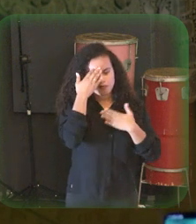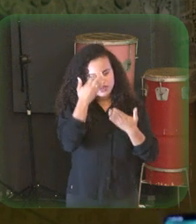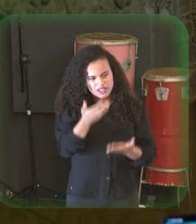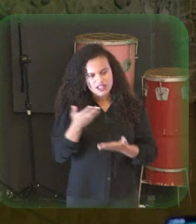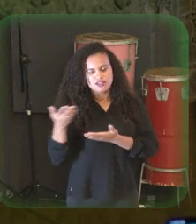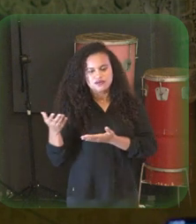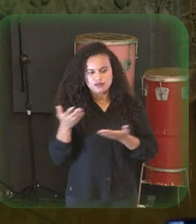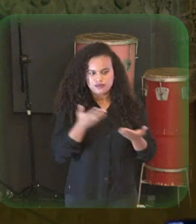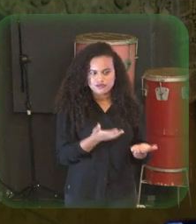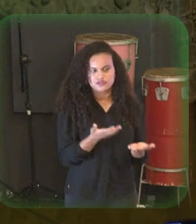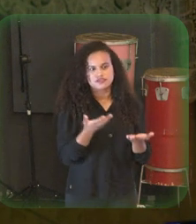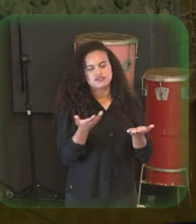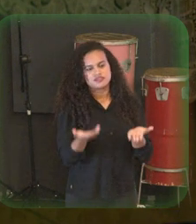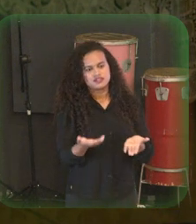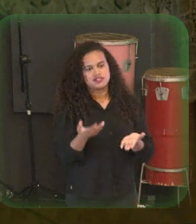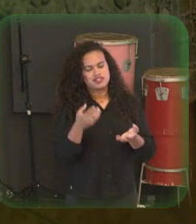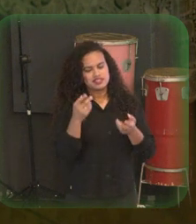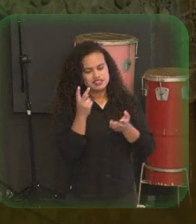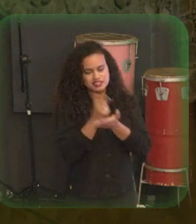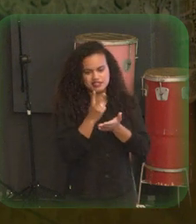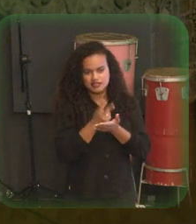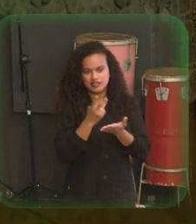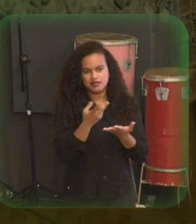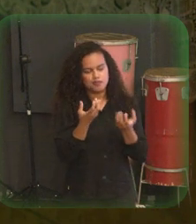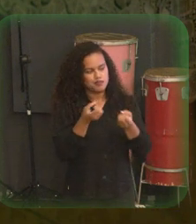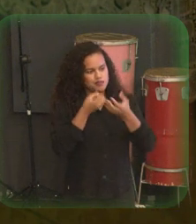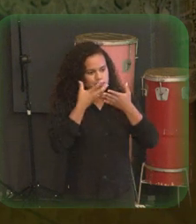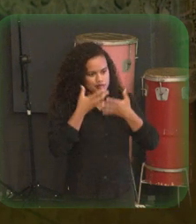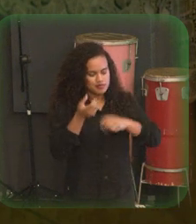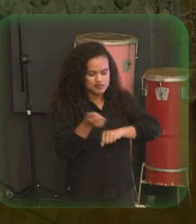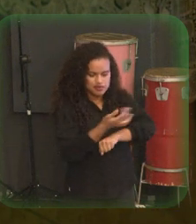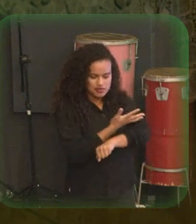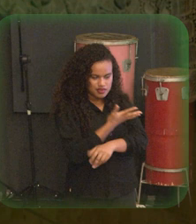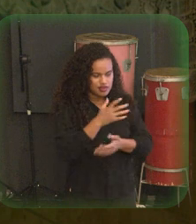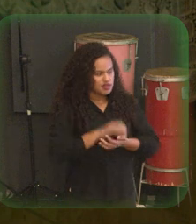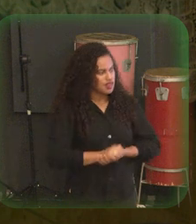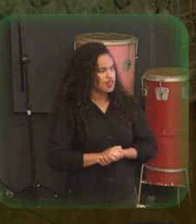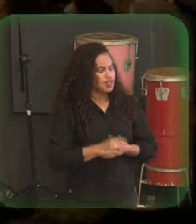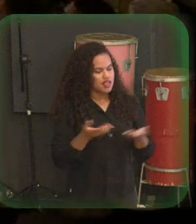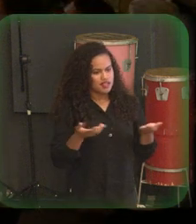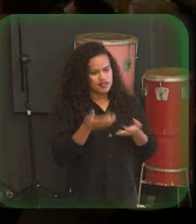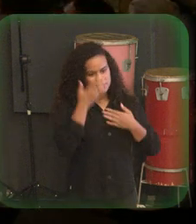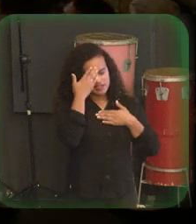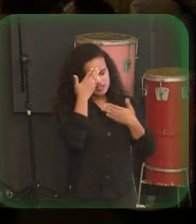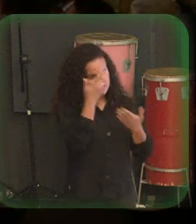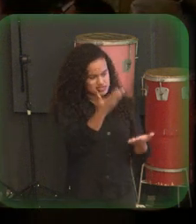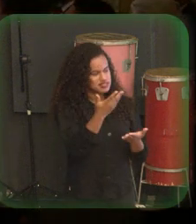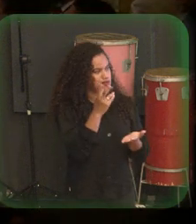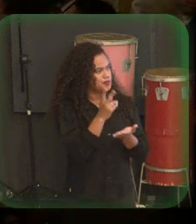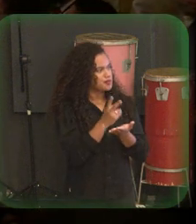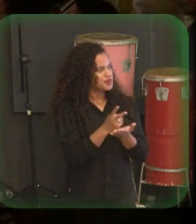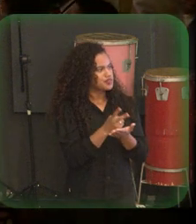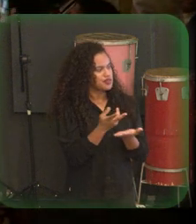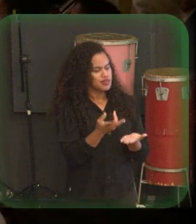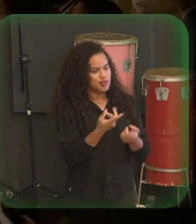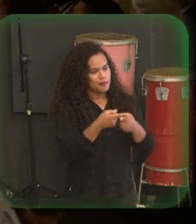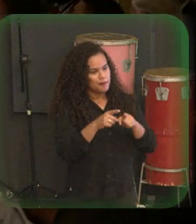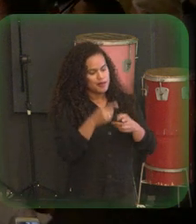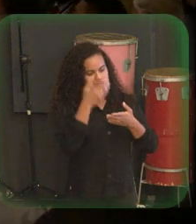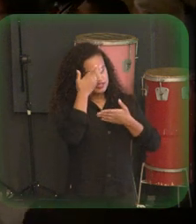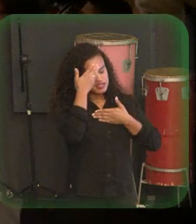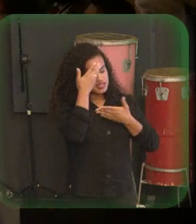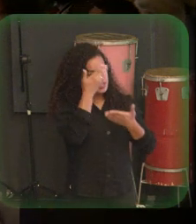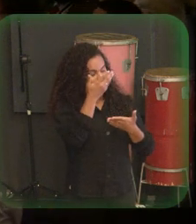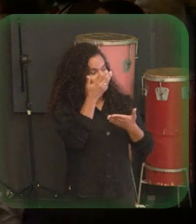tão carinhosa e calorosa. Quero fazer também alguns agradecimentos de praxe, mas o fato de serem